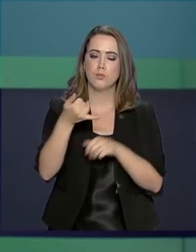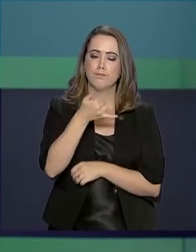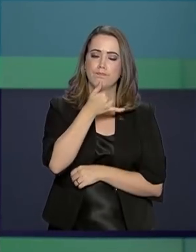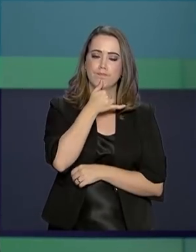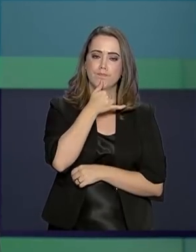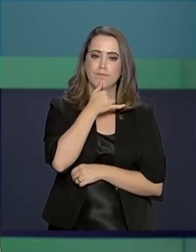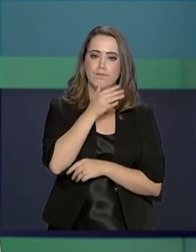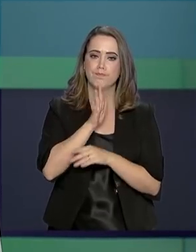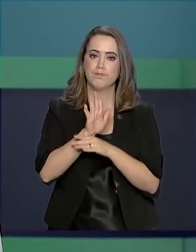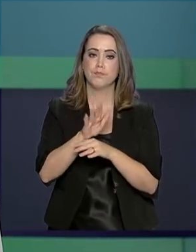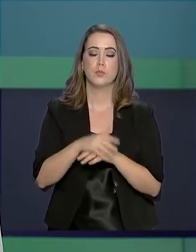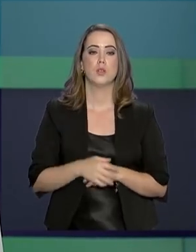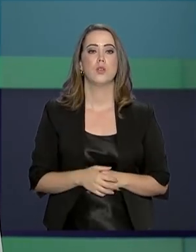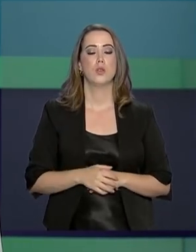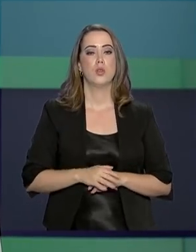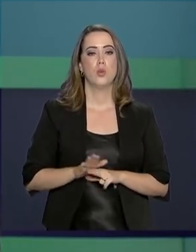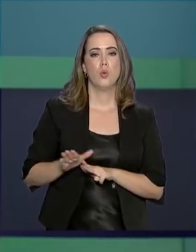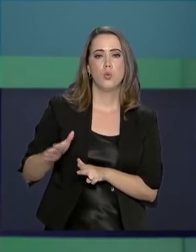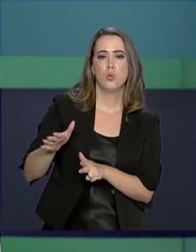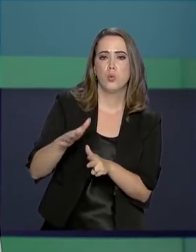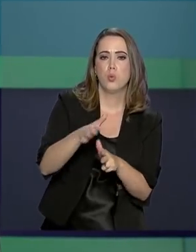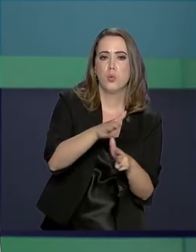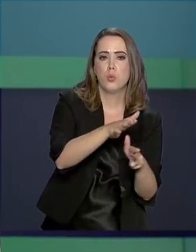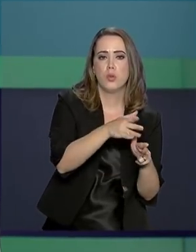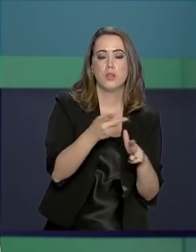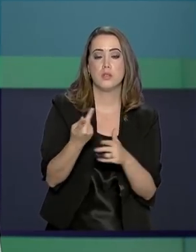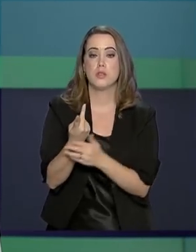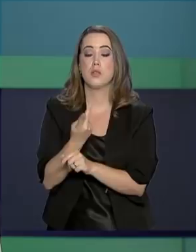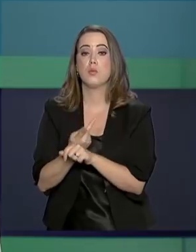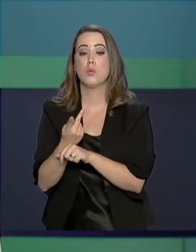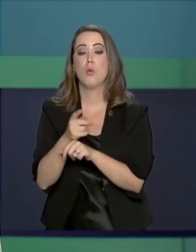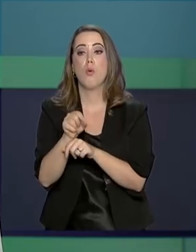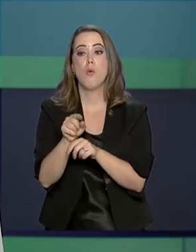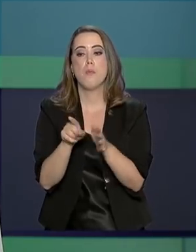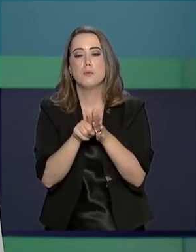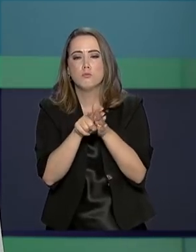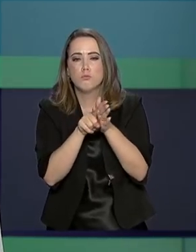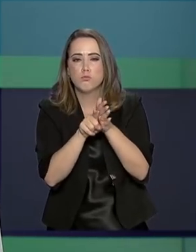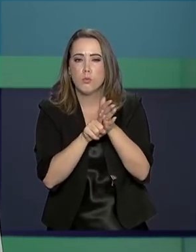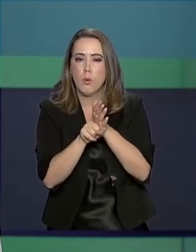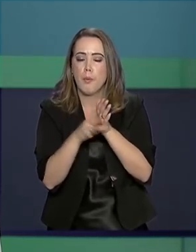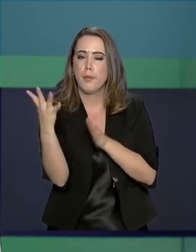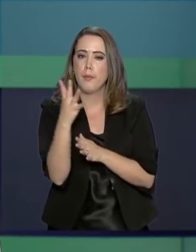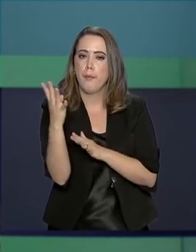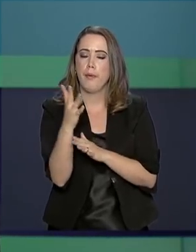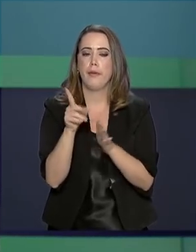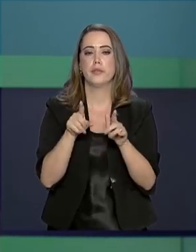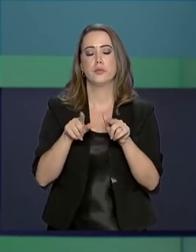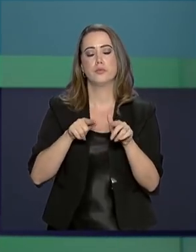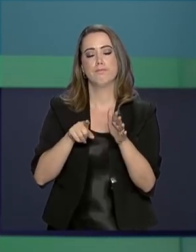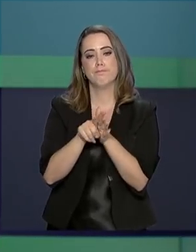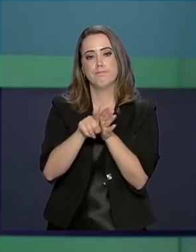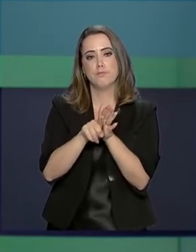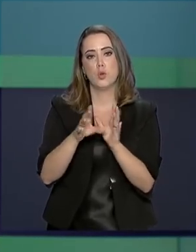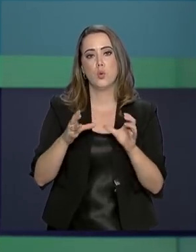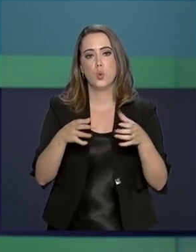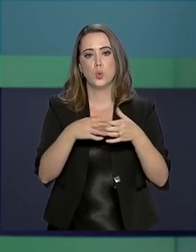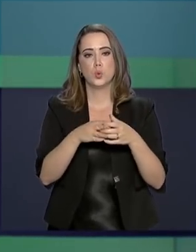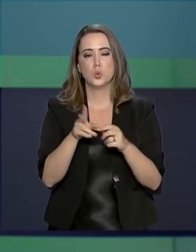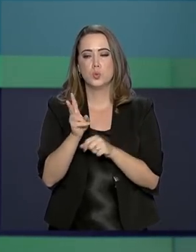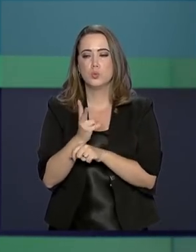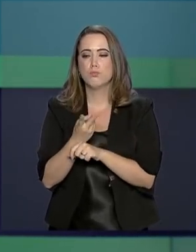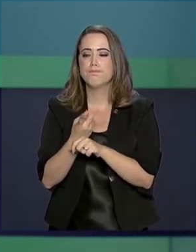o helicóptero que levava Ricardo bochat está sendo apurado pelo quarto serviço Regional de investigação e